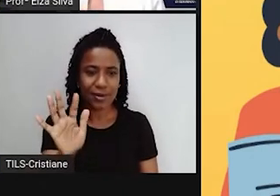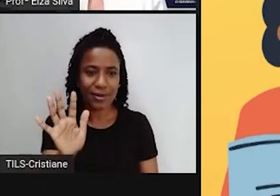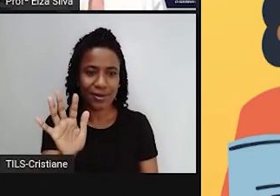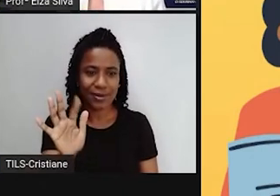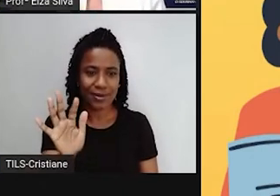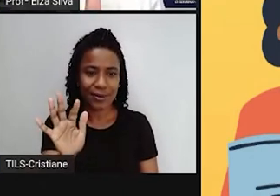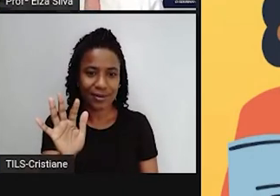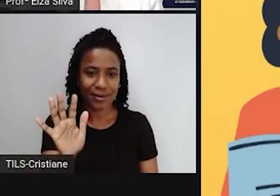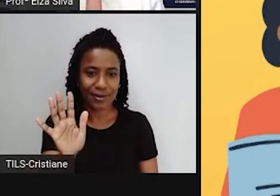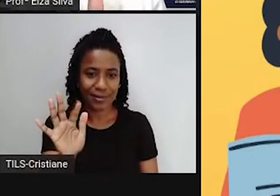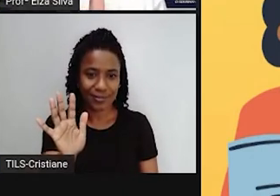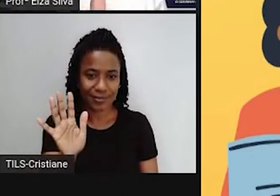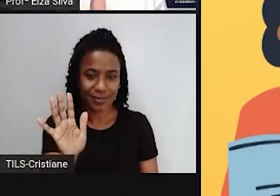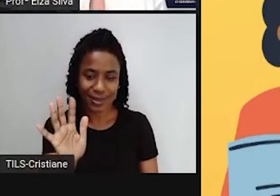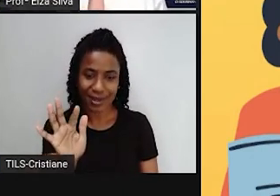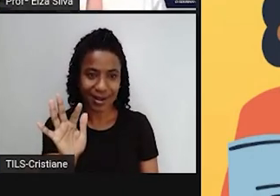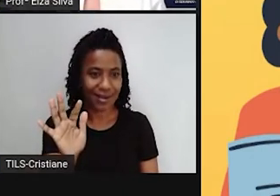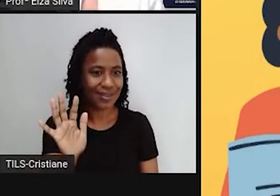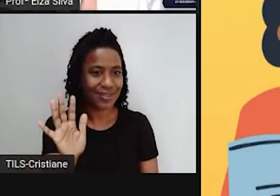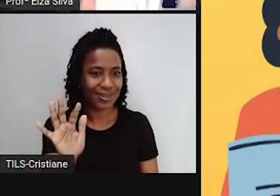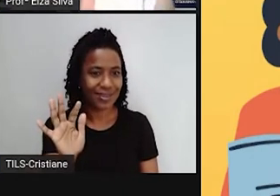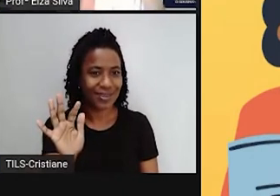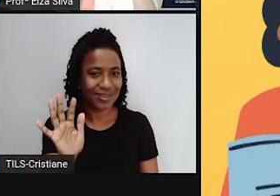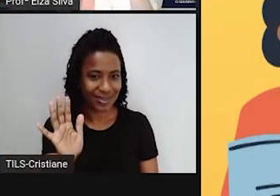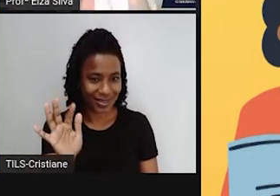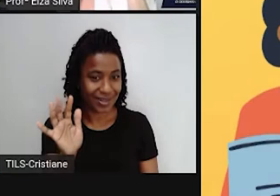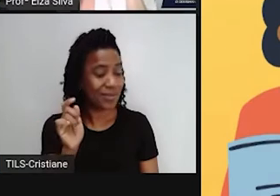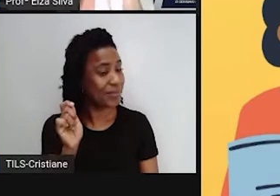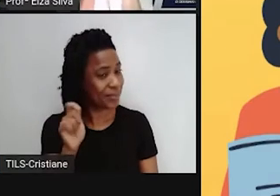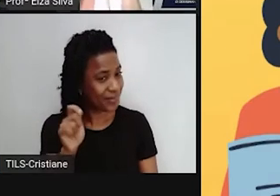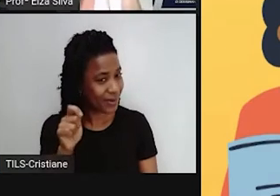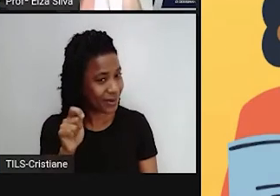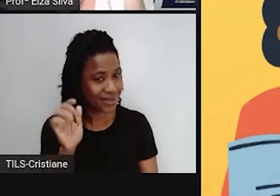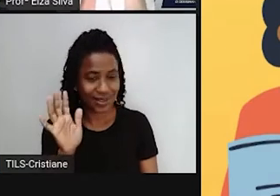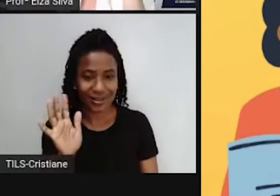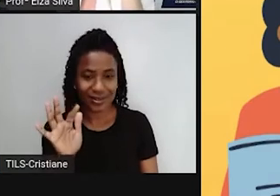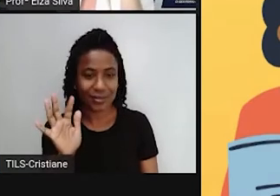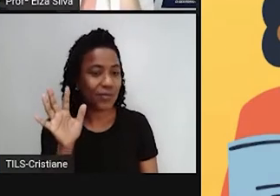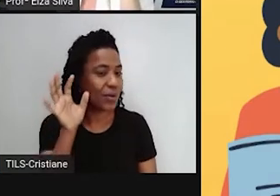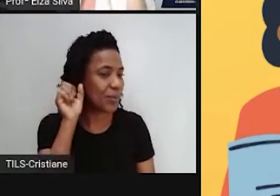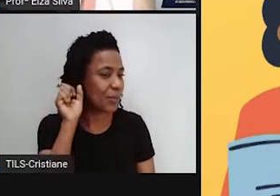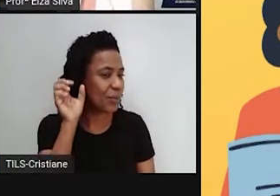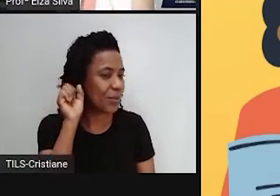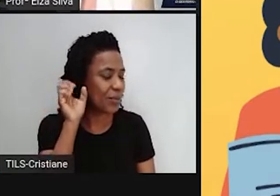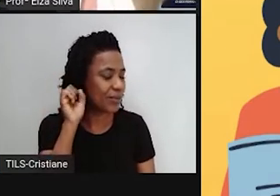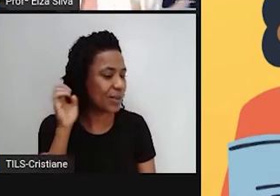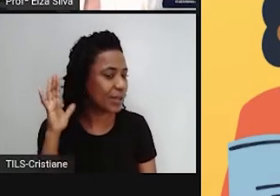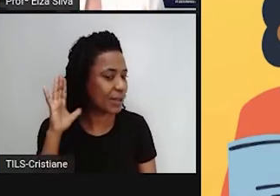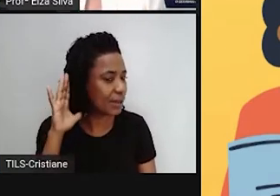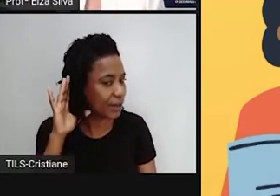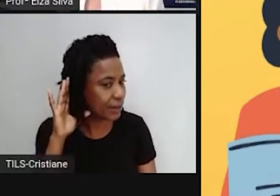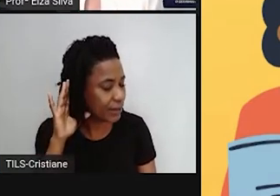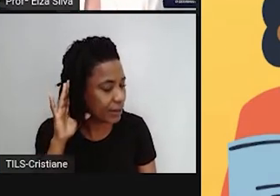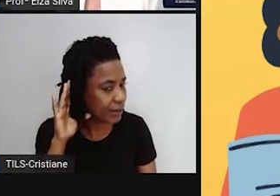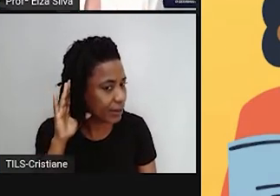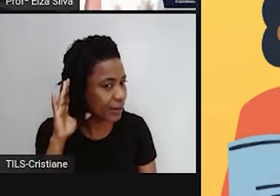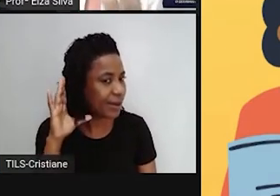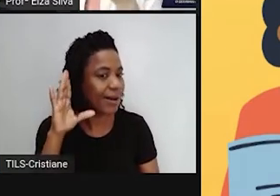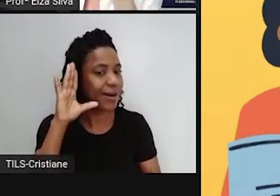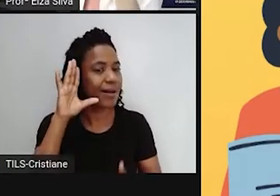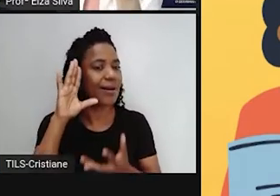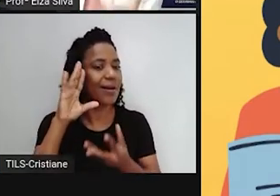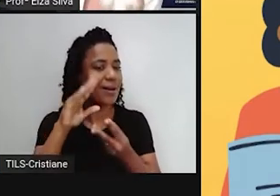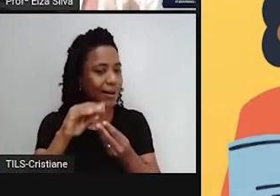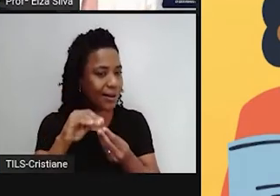através dessa ferramenta, você clica e você pode praticar o listen, né? Ouvir ou entender a língua inglesa